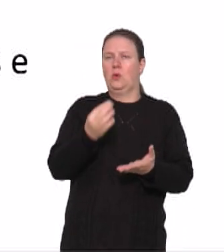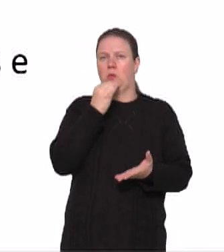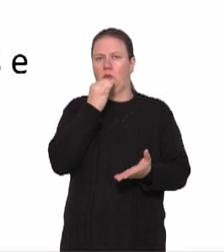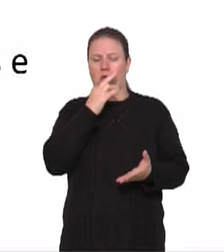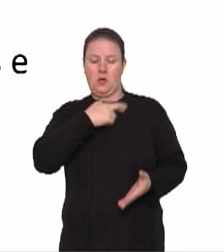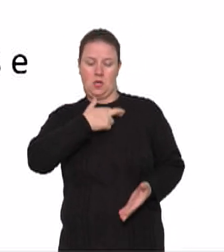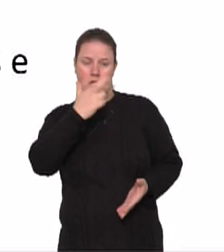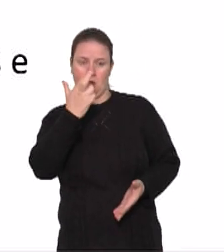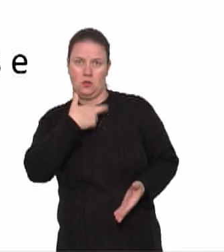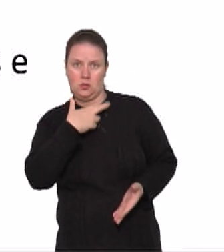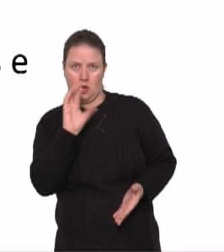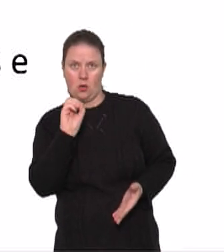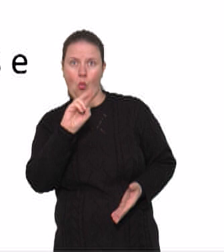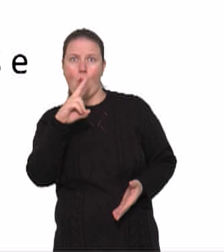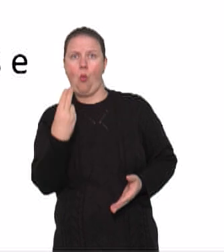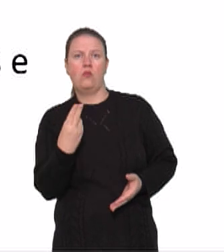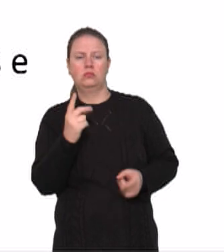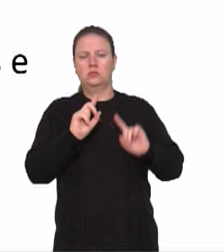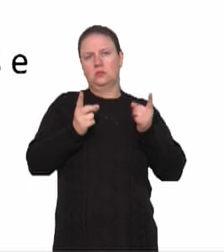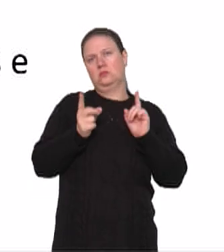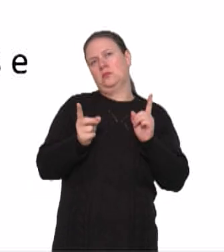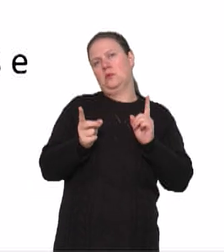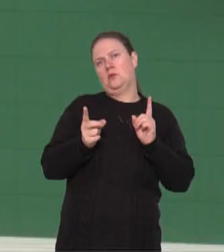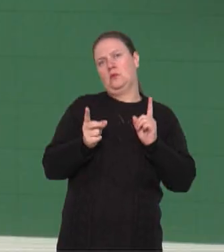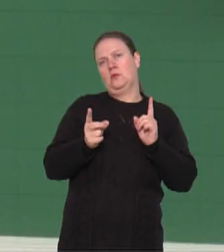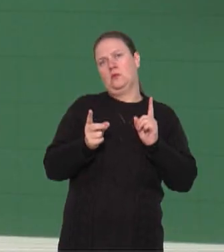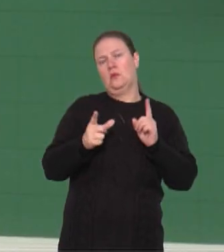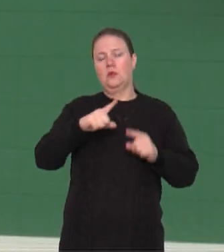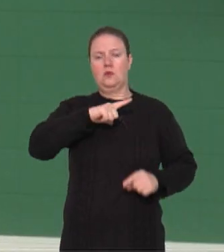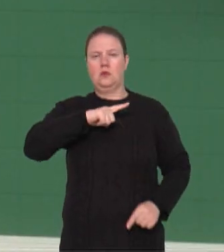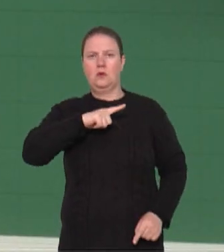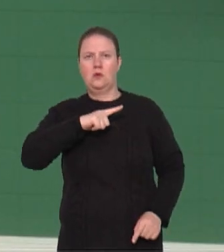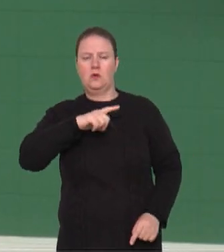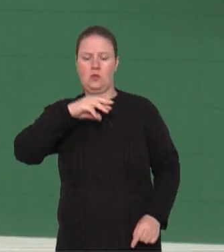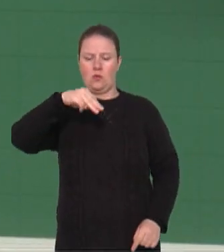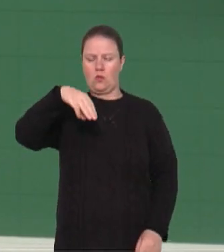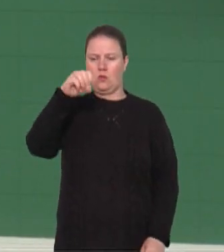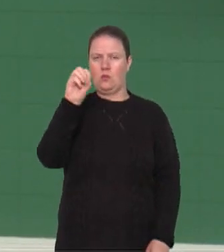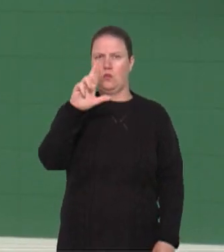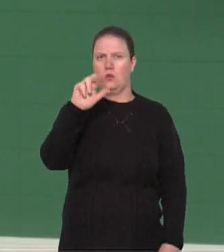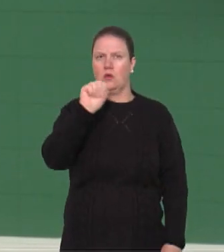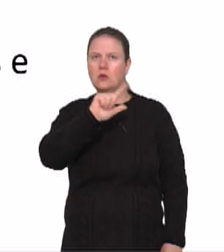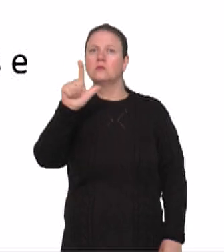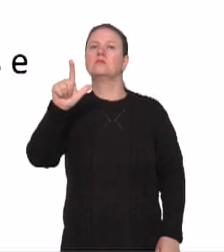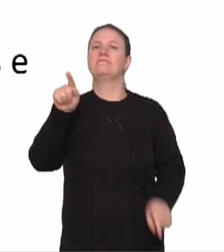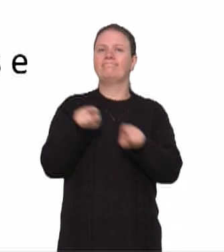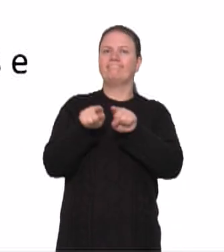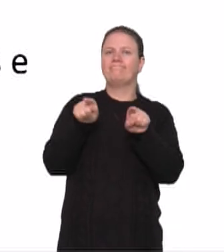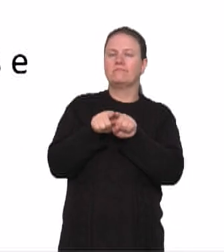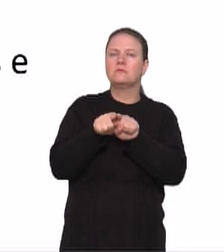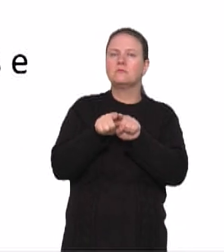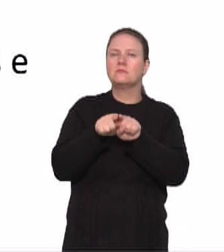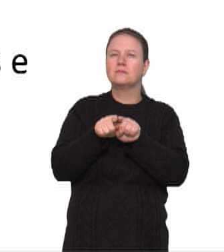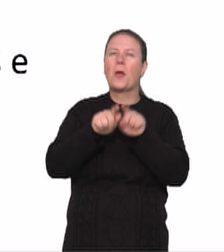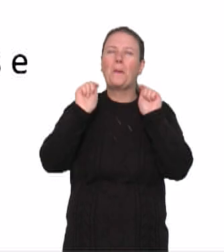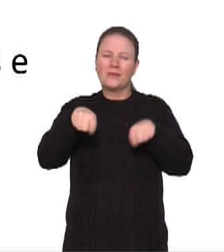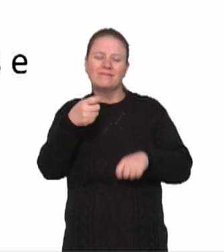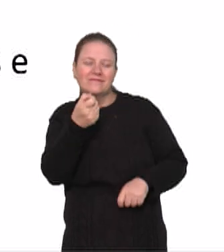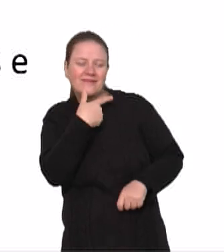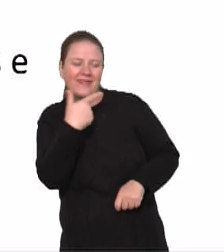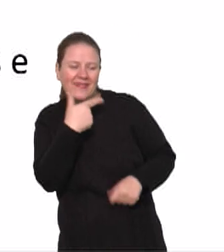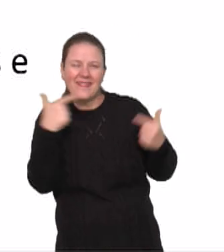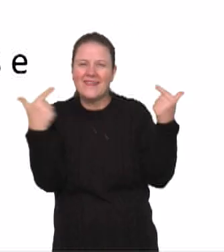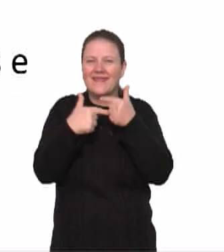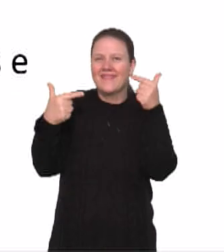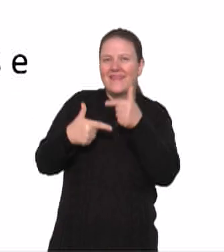ou profanos, trabalha as questões morais. Também pode ter como subgênero a comédia,